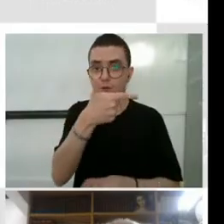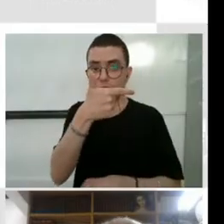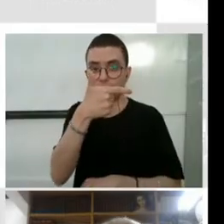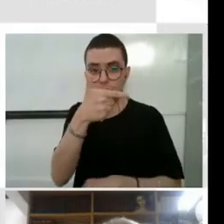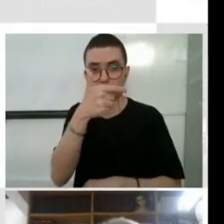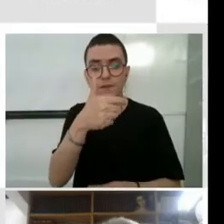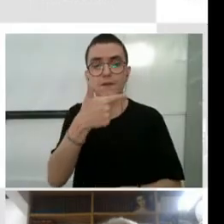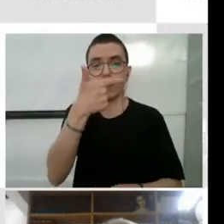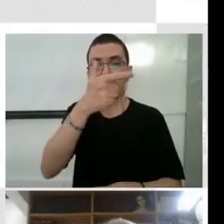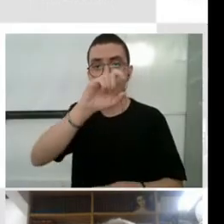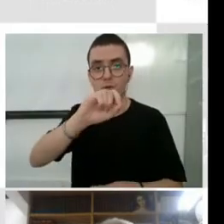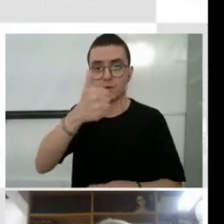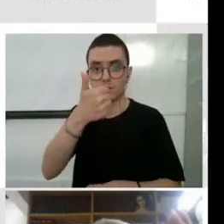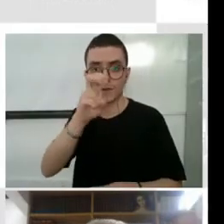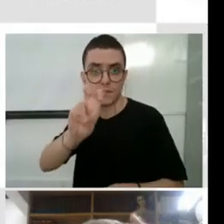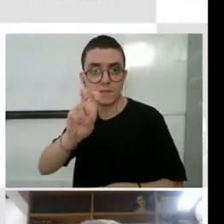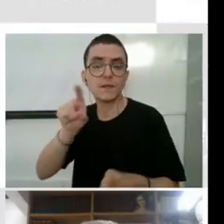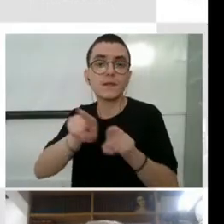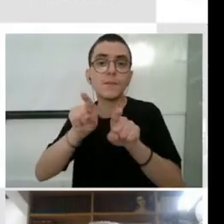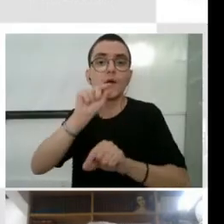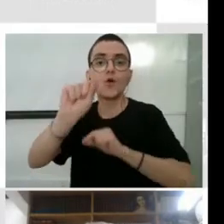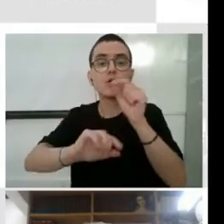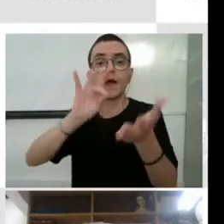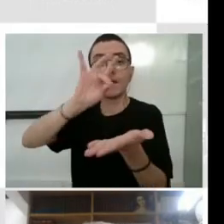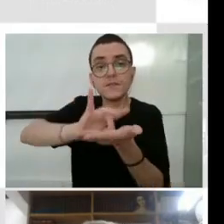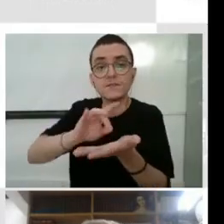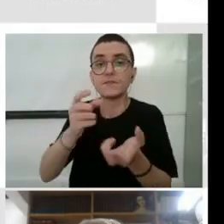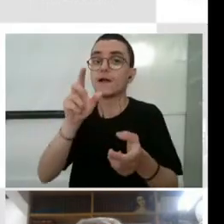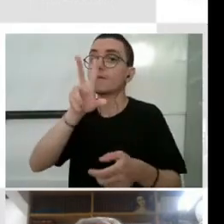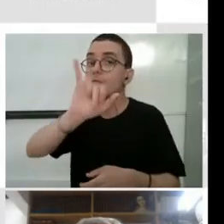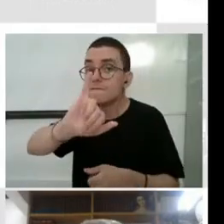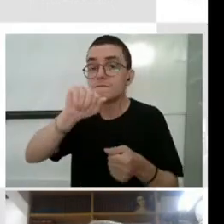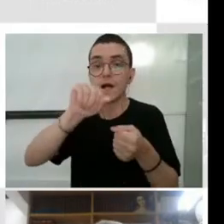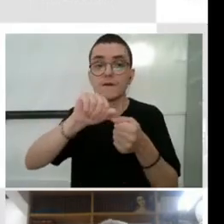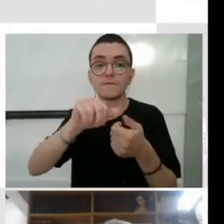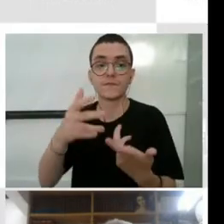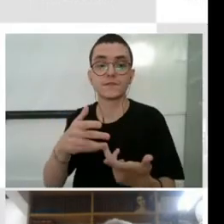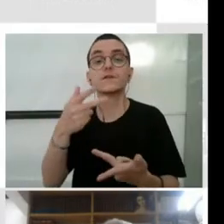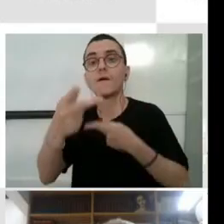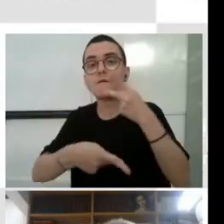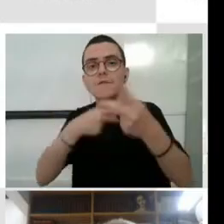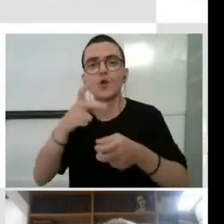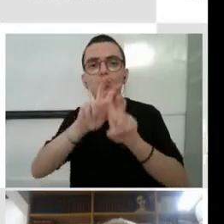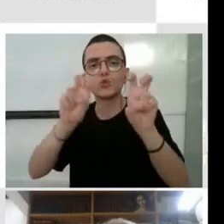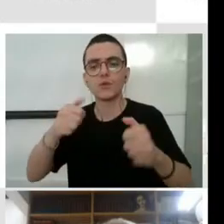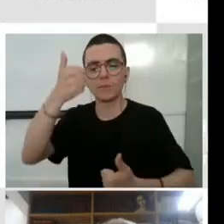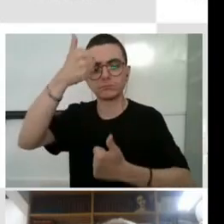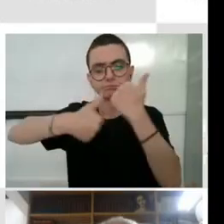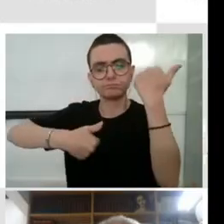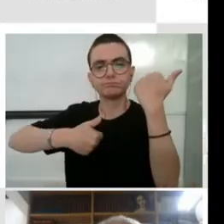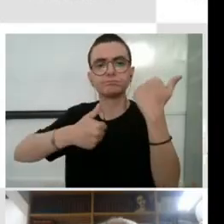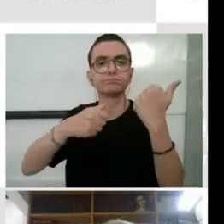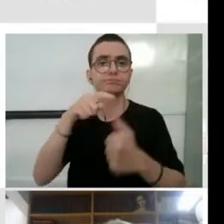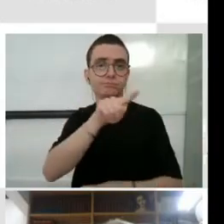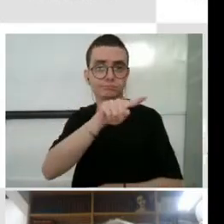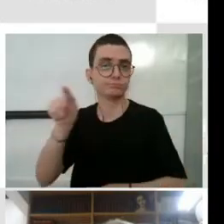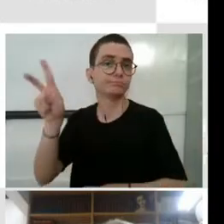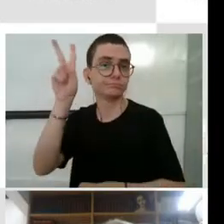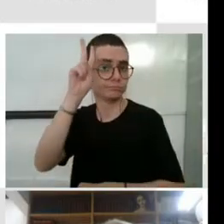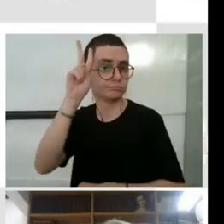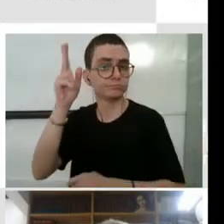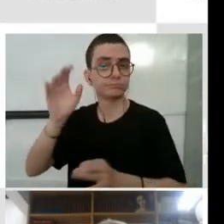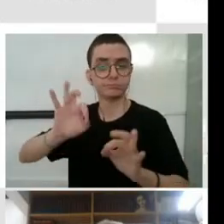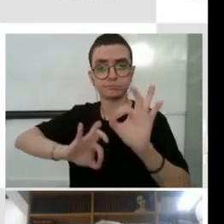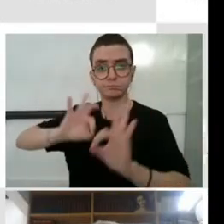estão pretendendo fazer, né? E aí, mesmo no que se refere à questão do carvão, né, que vocês lembram que na Agência Internacional de